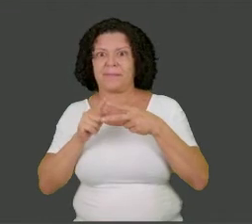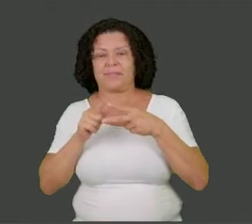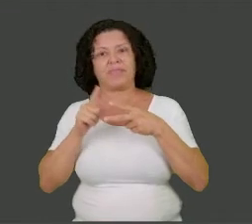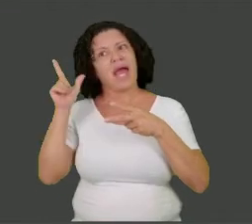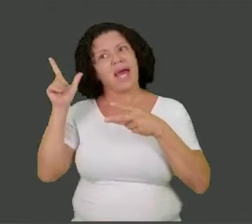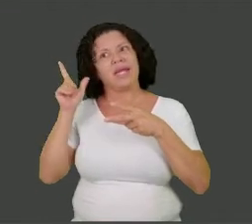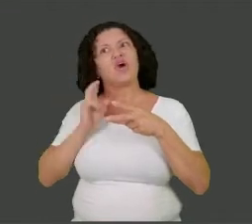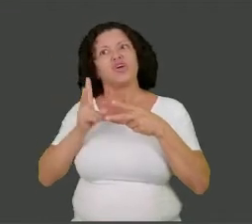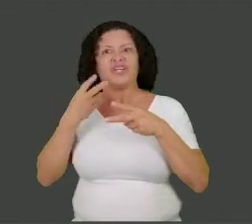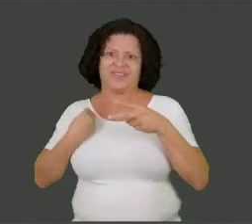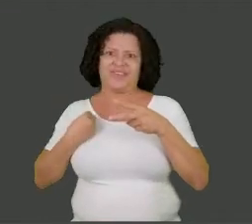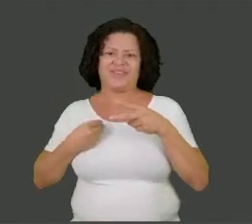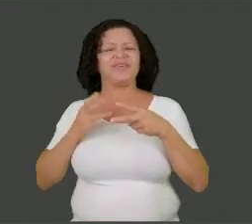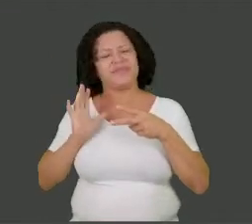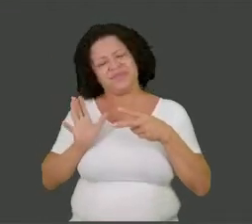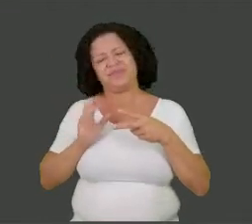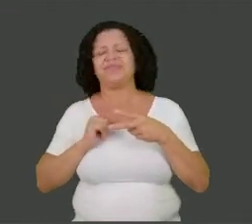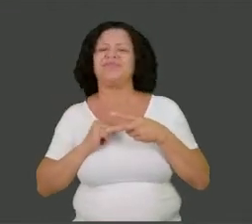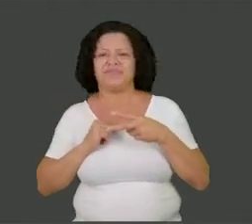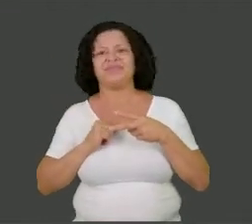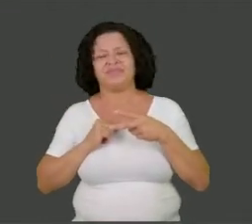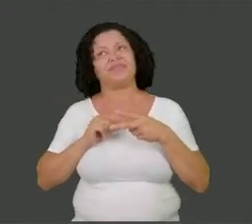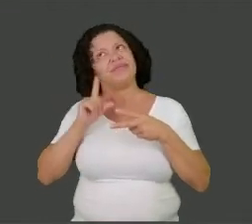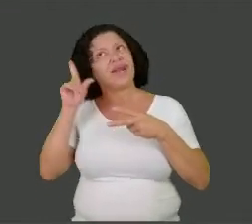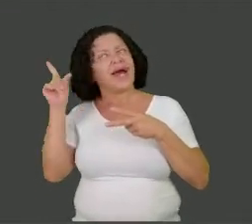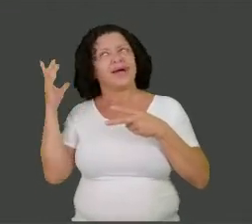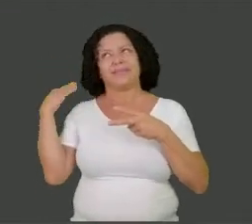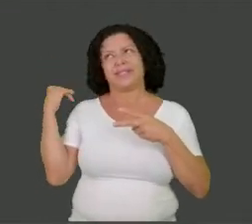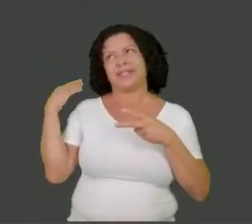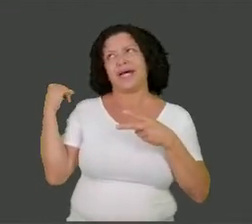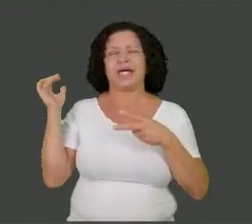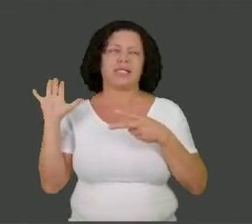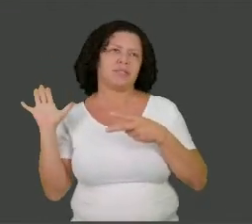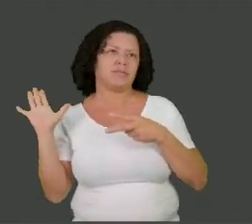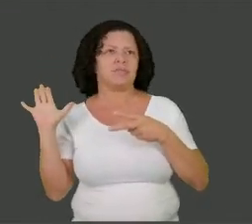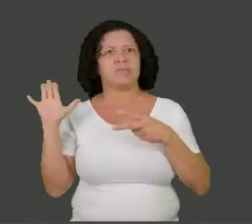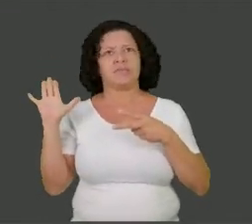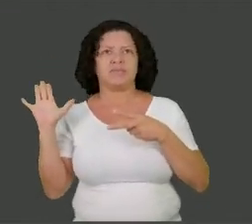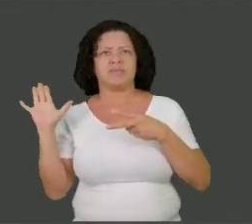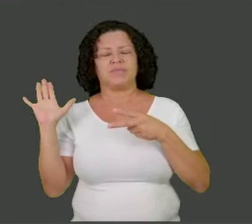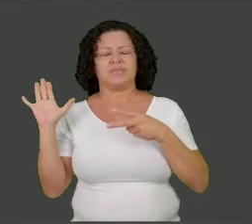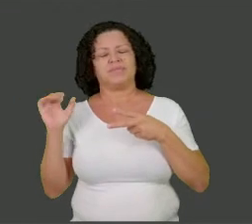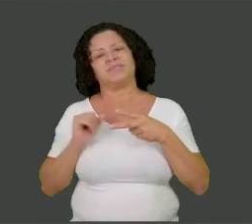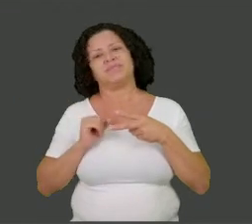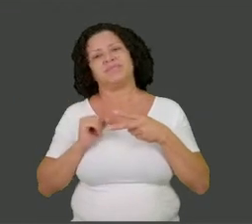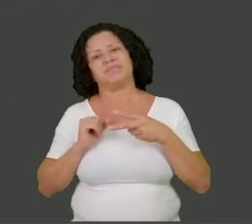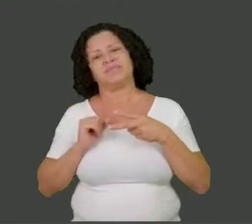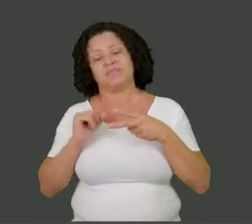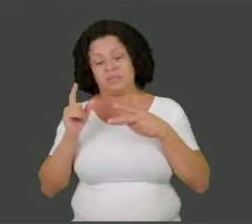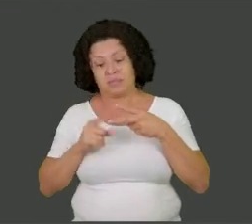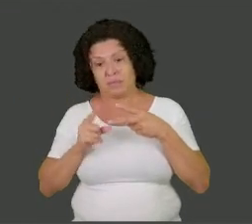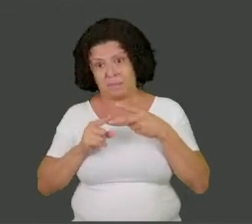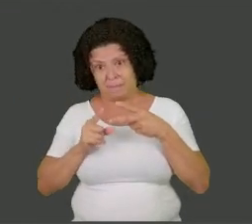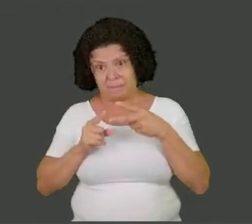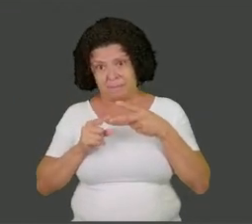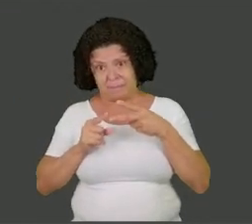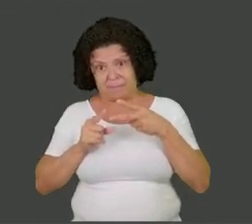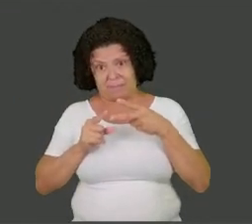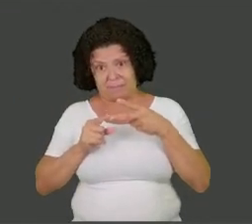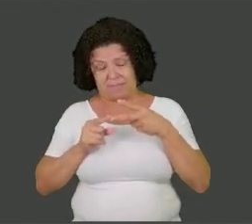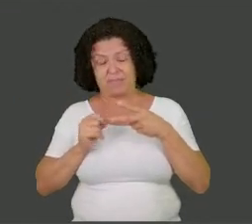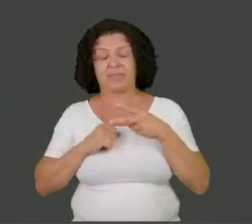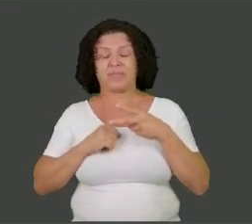é de que eles continuavam vivos, né? Estavam lá passeando, curtindo a sua viagem. E a